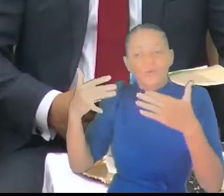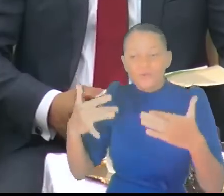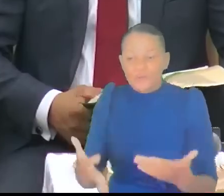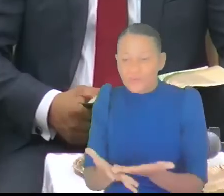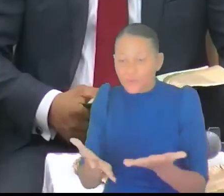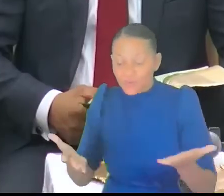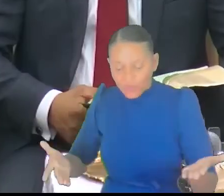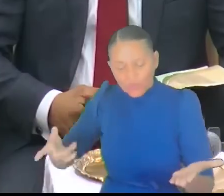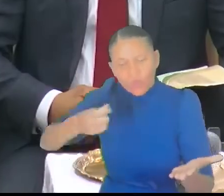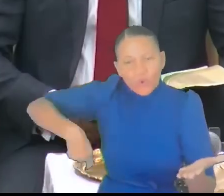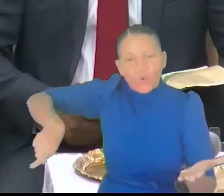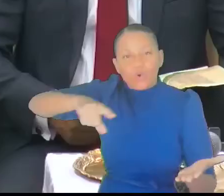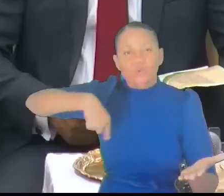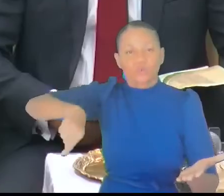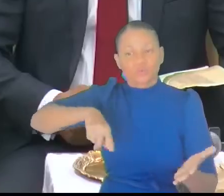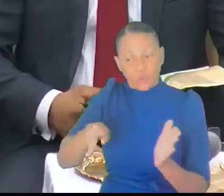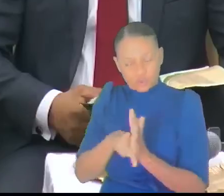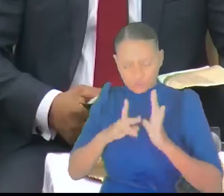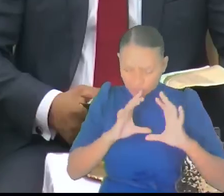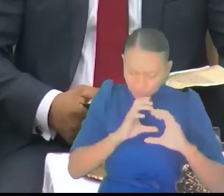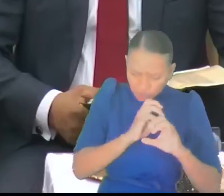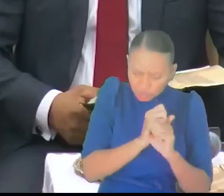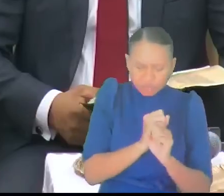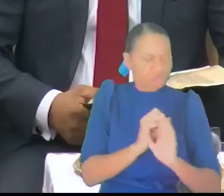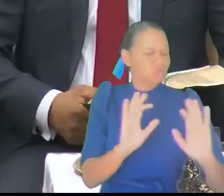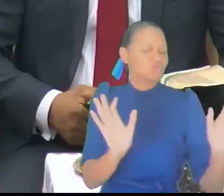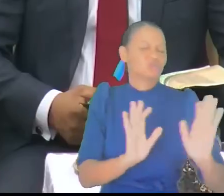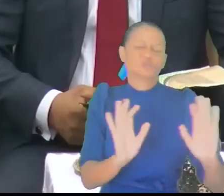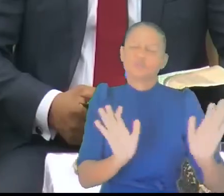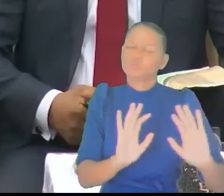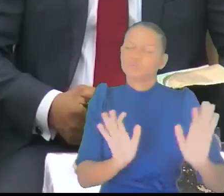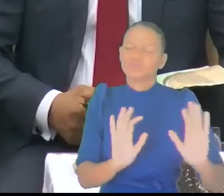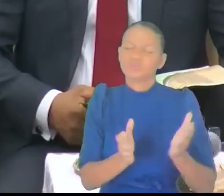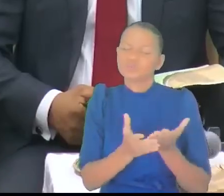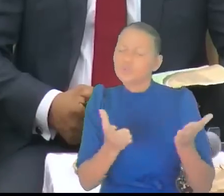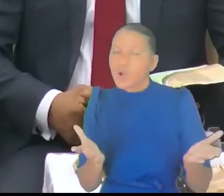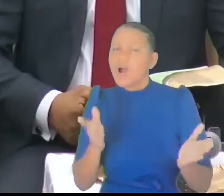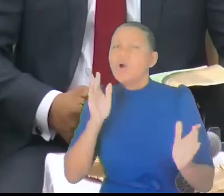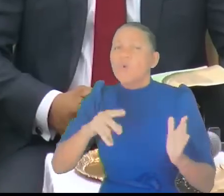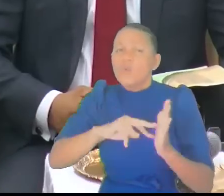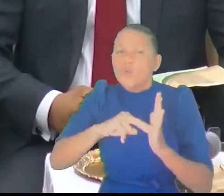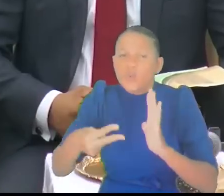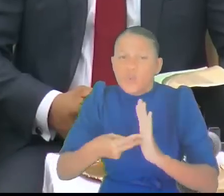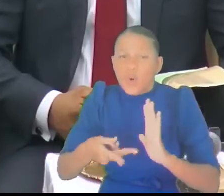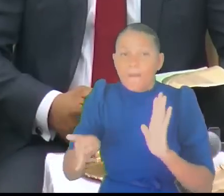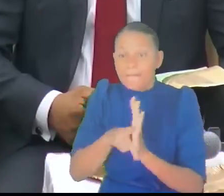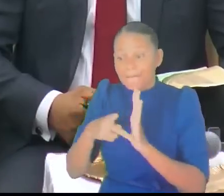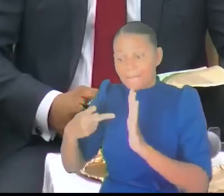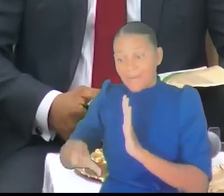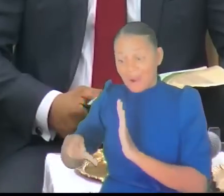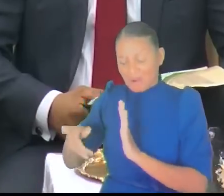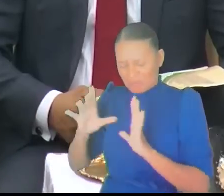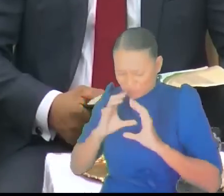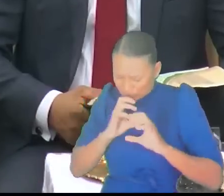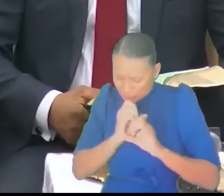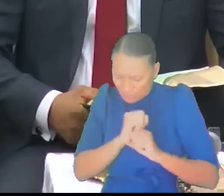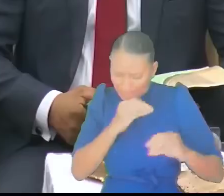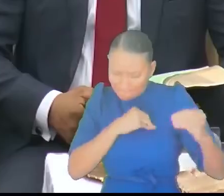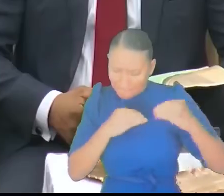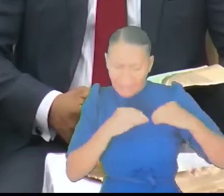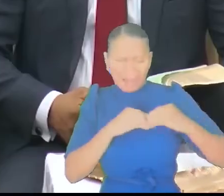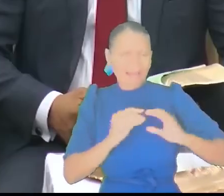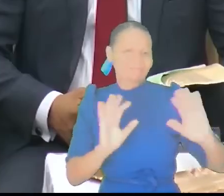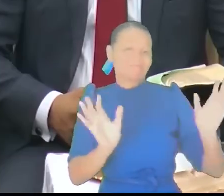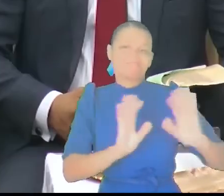dizer, nós não somos mais das trevas. A noite é passada, quer dizer, nós não somos mais da escuridão. A noite